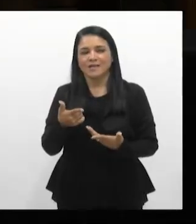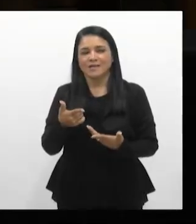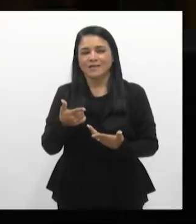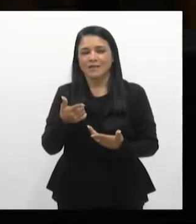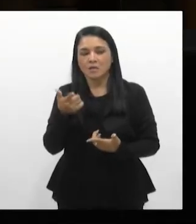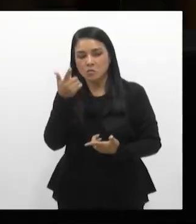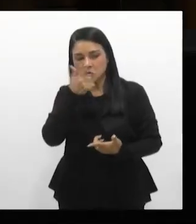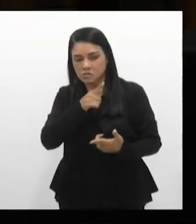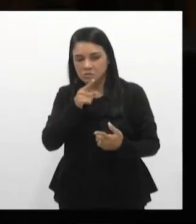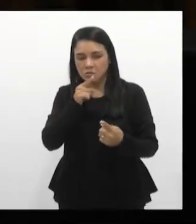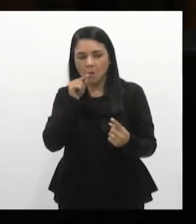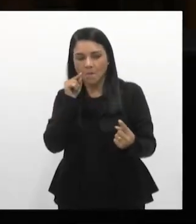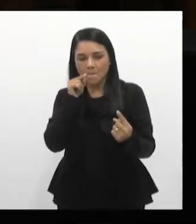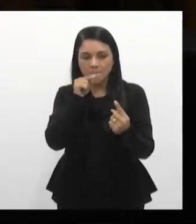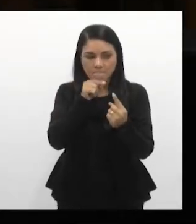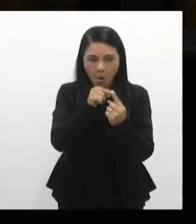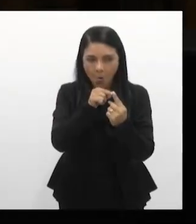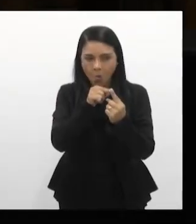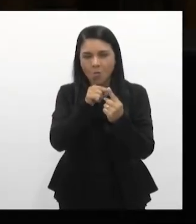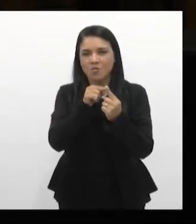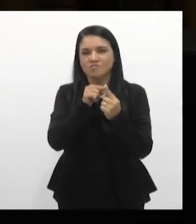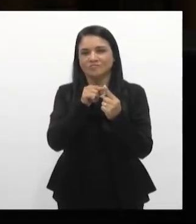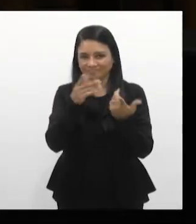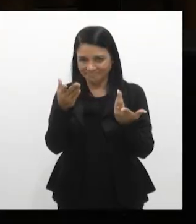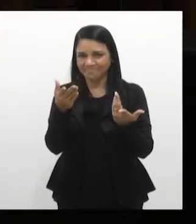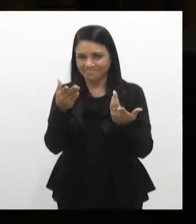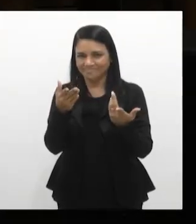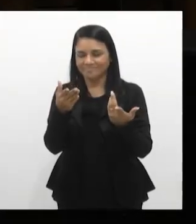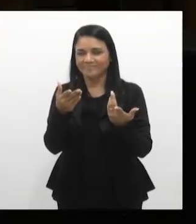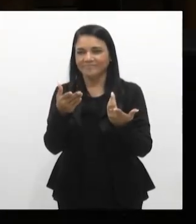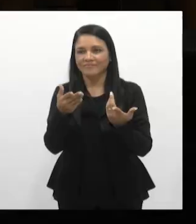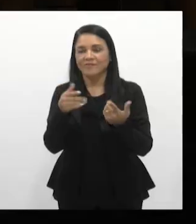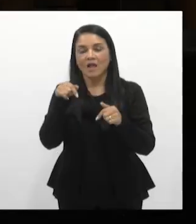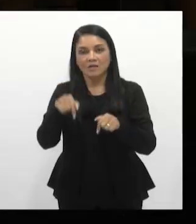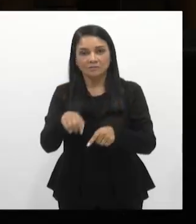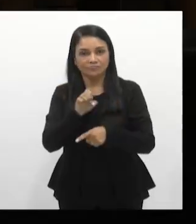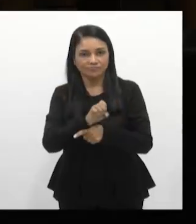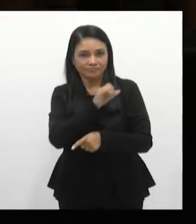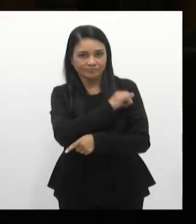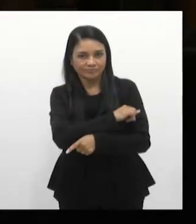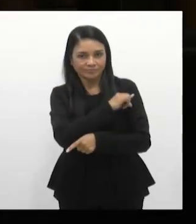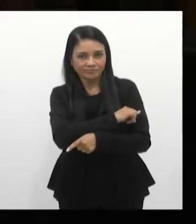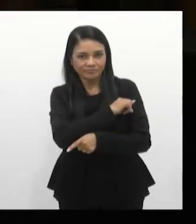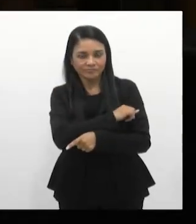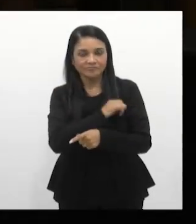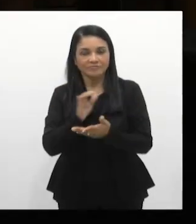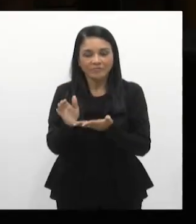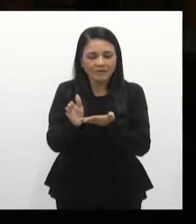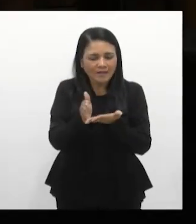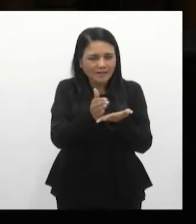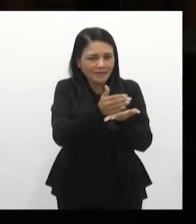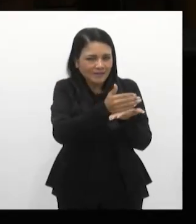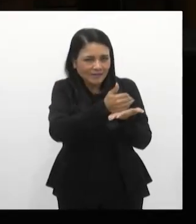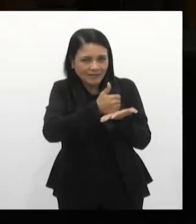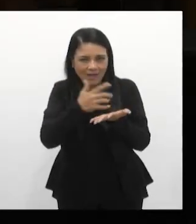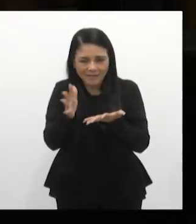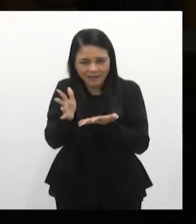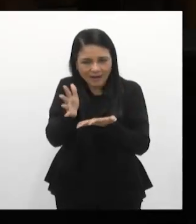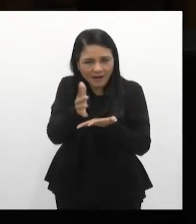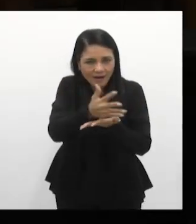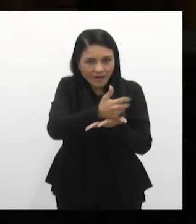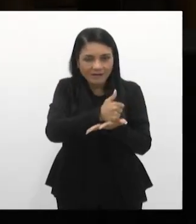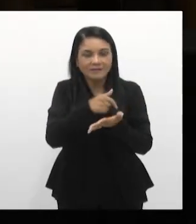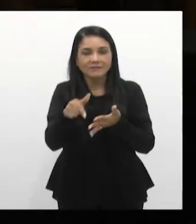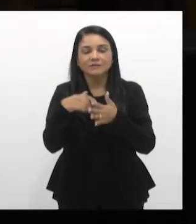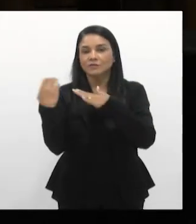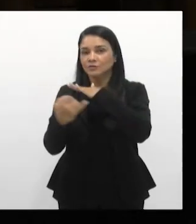no que não viu, né, porque nos carece aqui no nosso estado do Rio de Janeiro justamente esses dados, porque, por exemplo, o